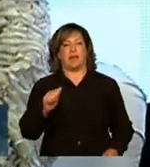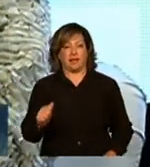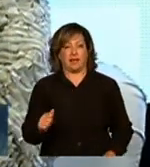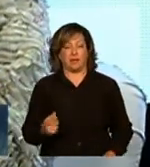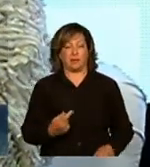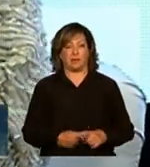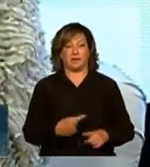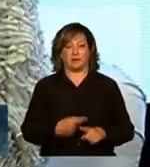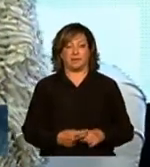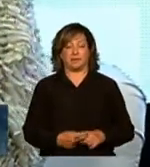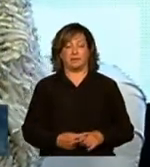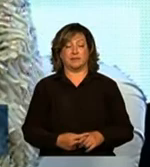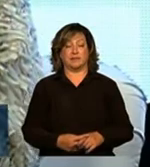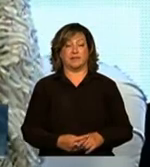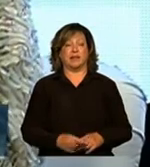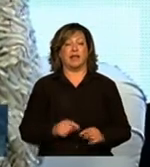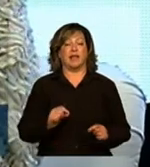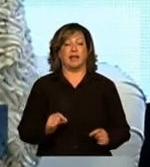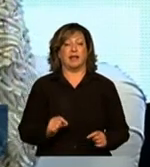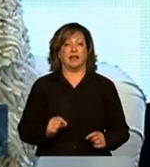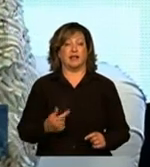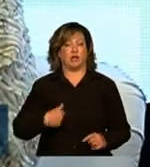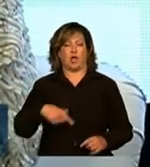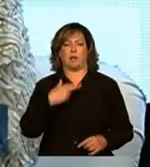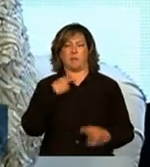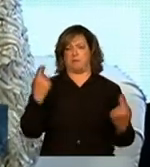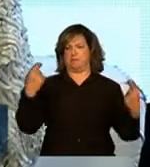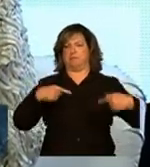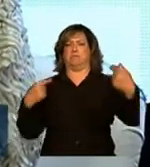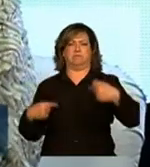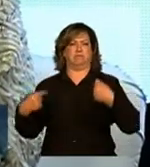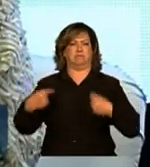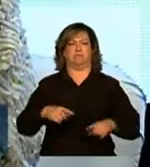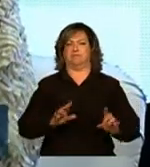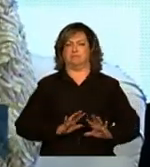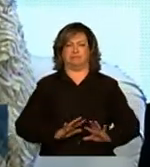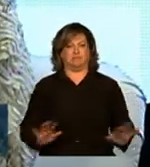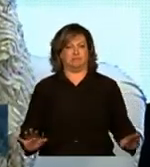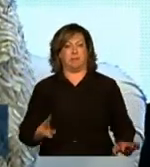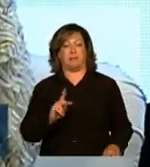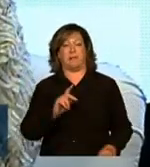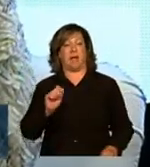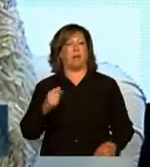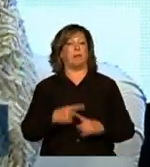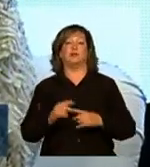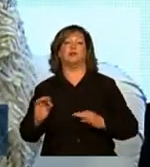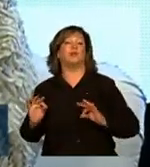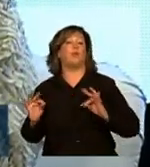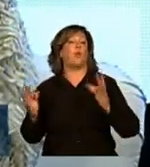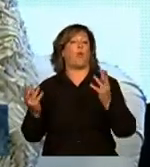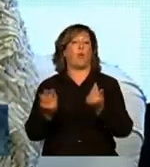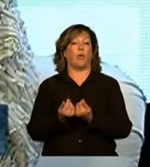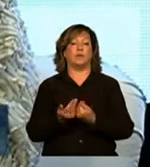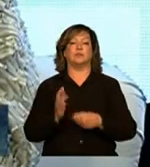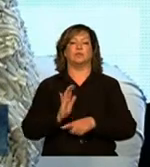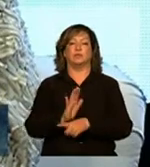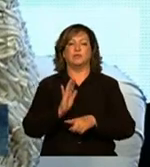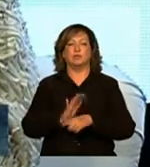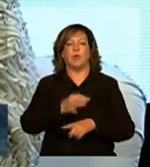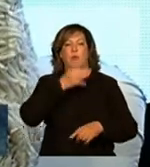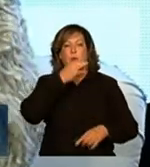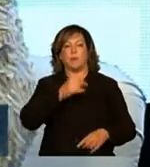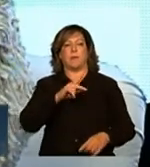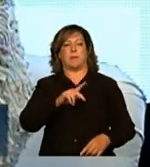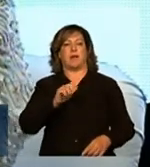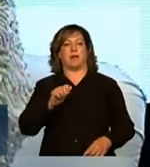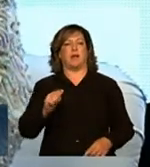que a última coisa que a gente precisa fazer aqui é disputar a paternidade ou maternidade do PAA, porque acho que estamos todos,